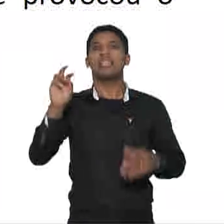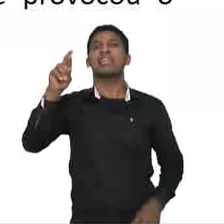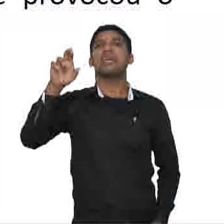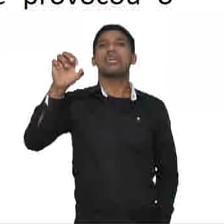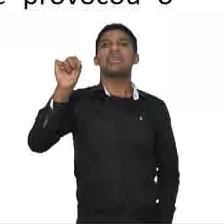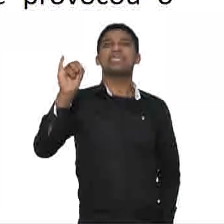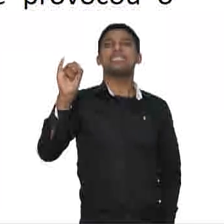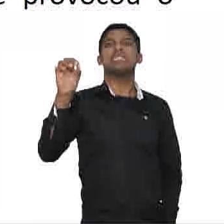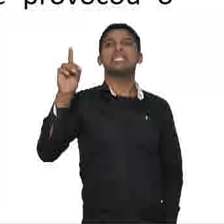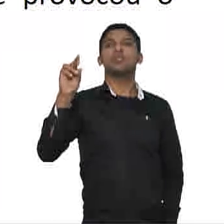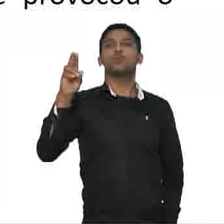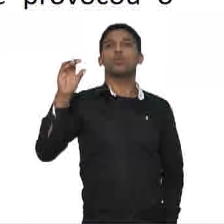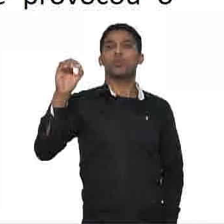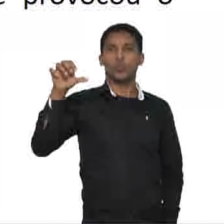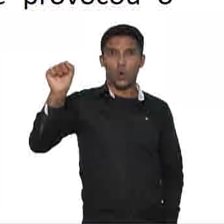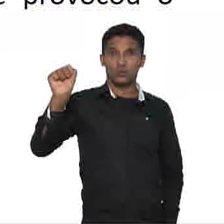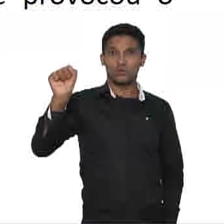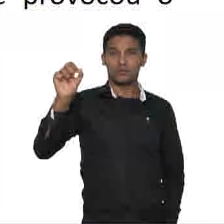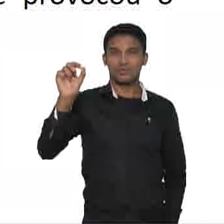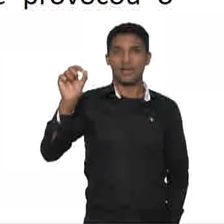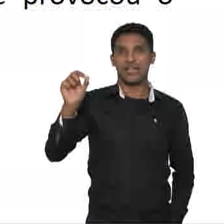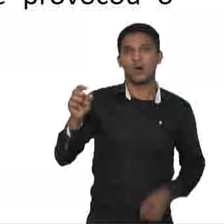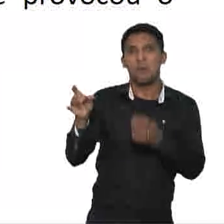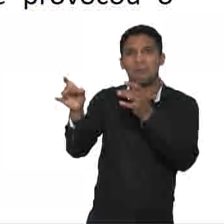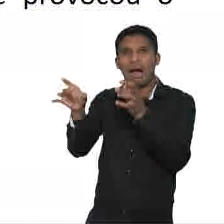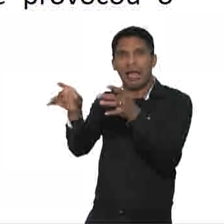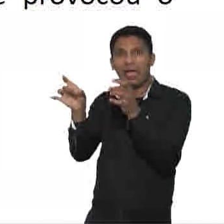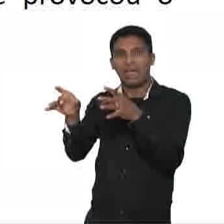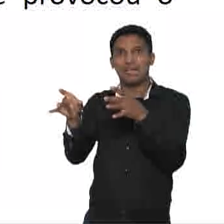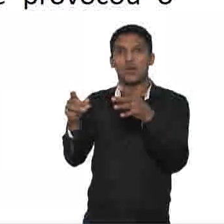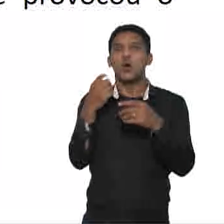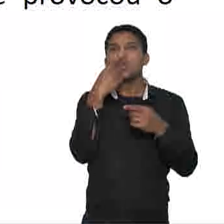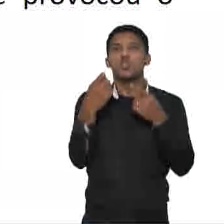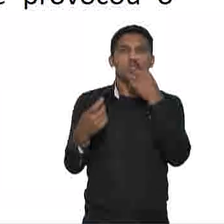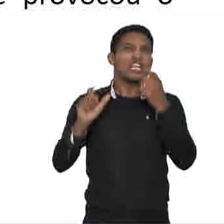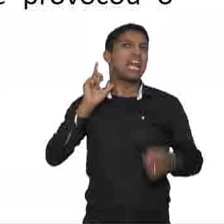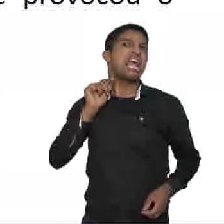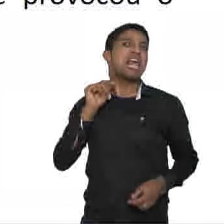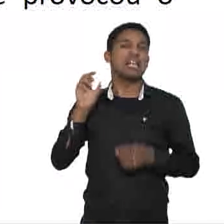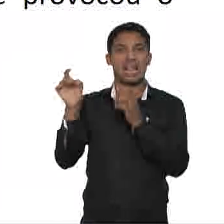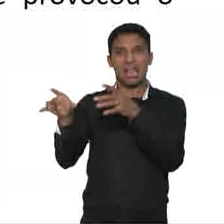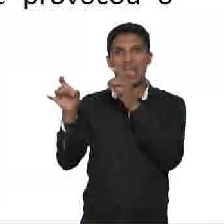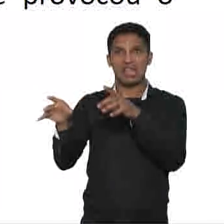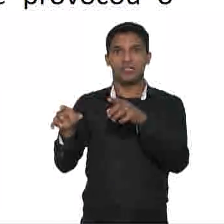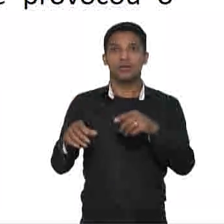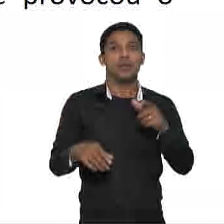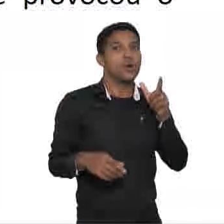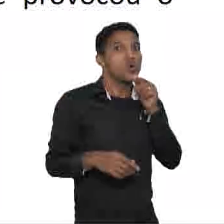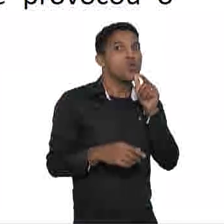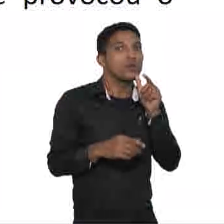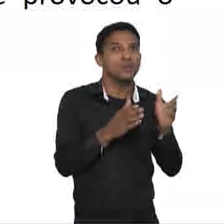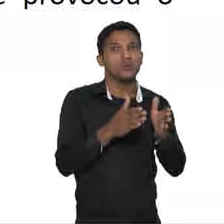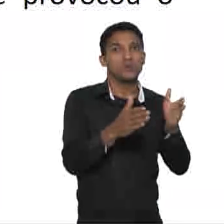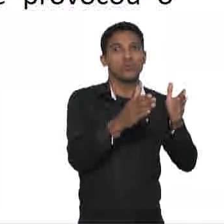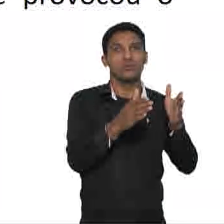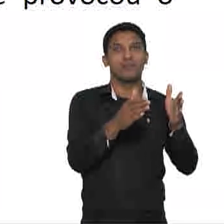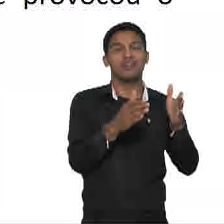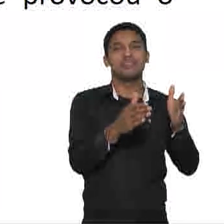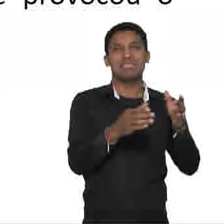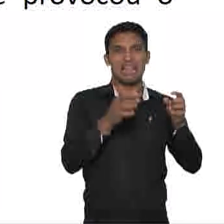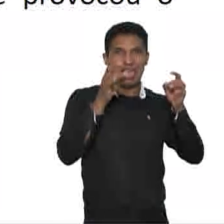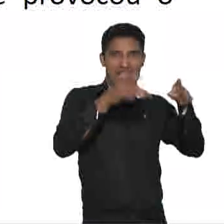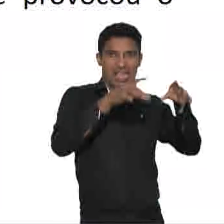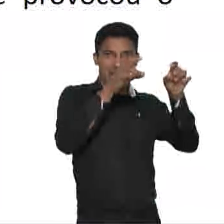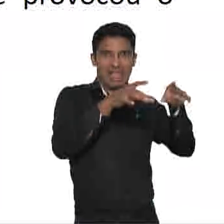espaços marginalizados, problemas de transportes, poluição da água e do solo, bem como os conflitos sociais,